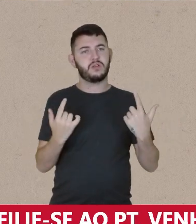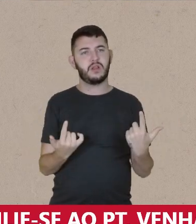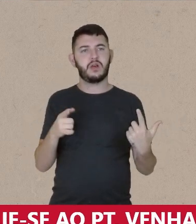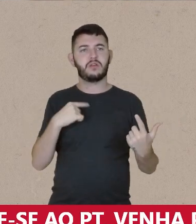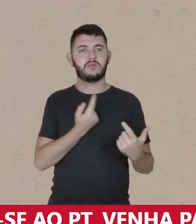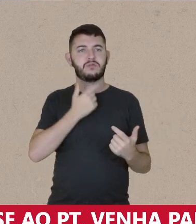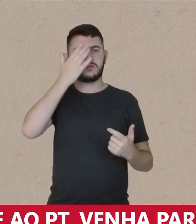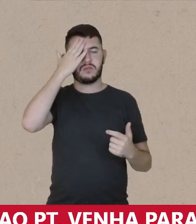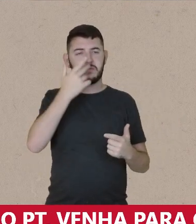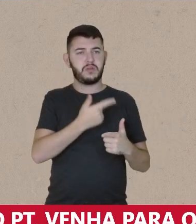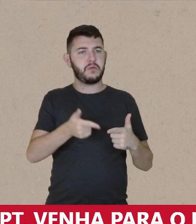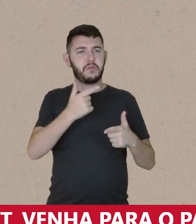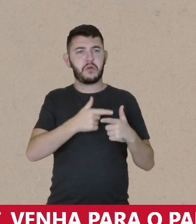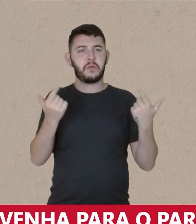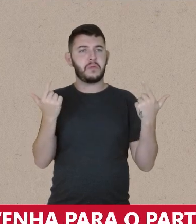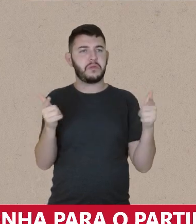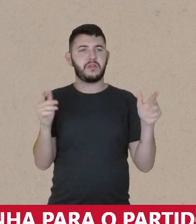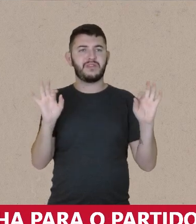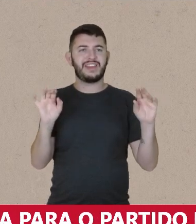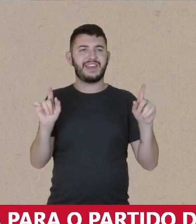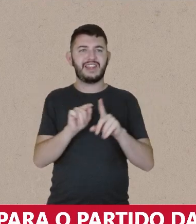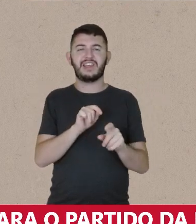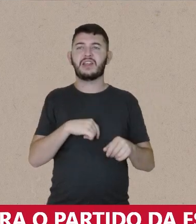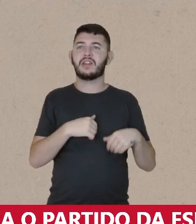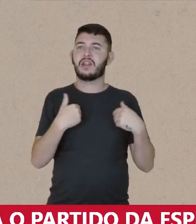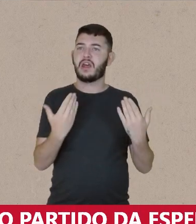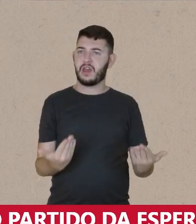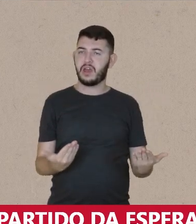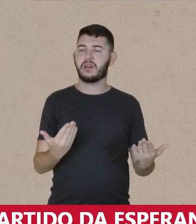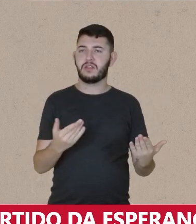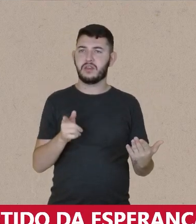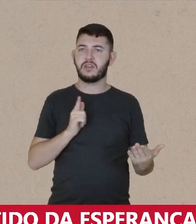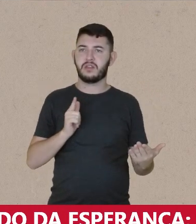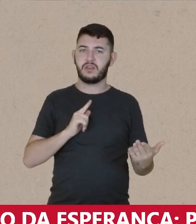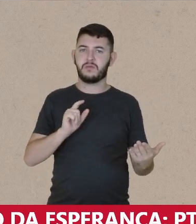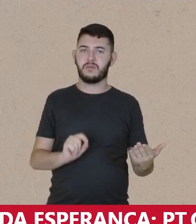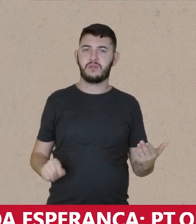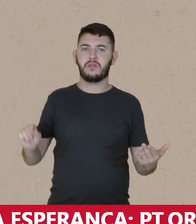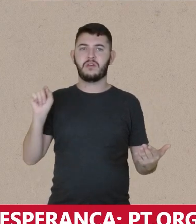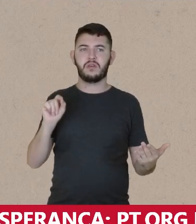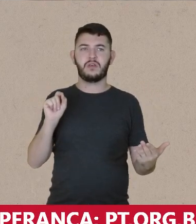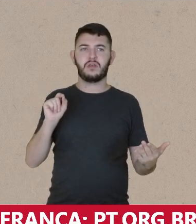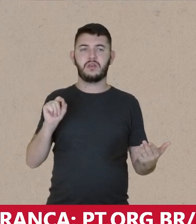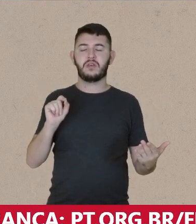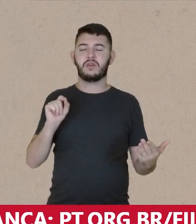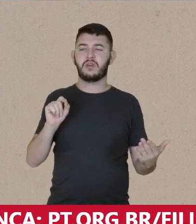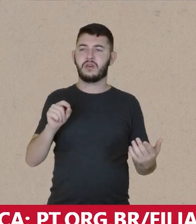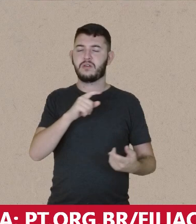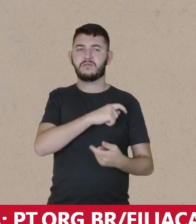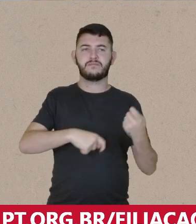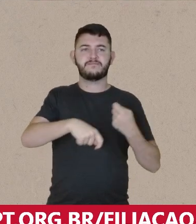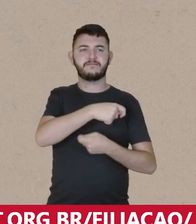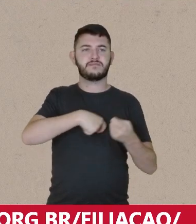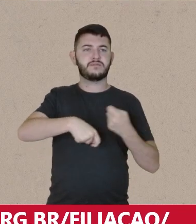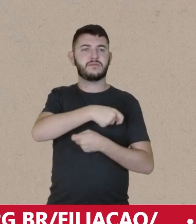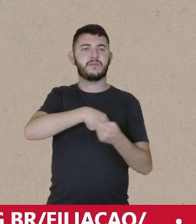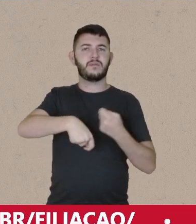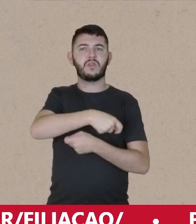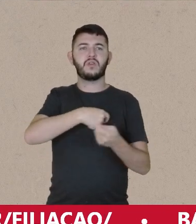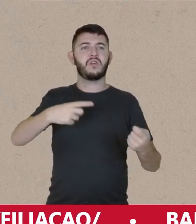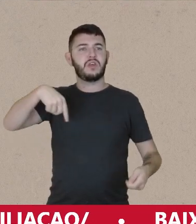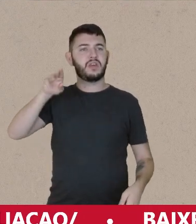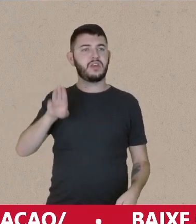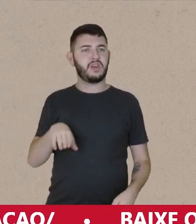esse problema aí não existiria. A gente não estaria debatendo, não estaria negociando